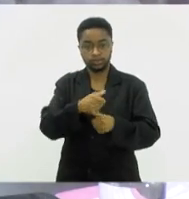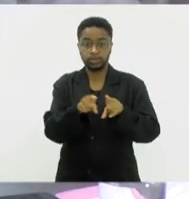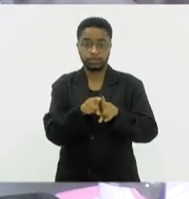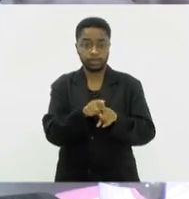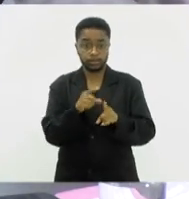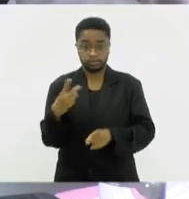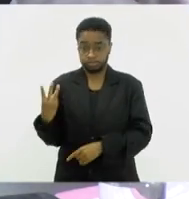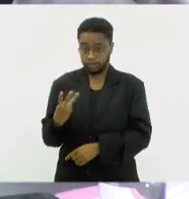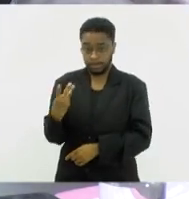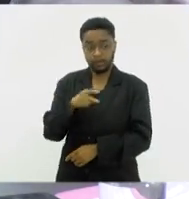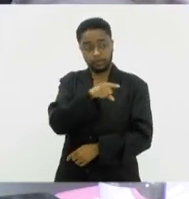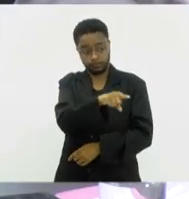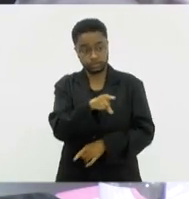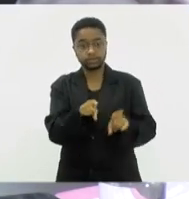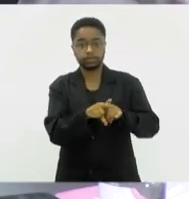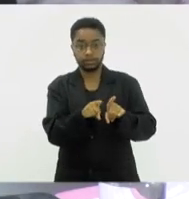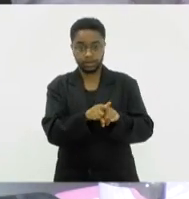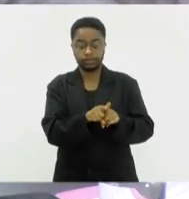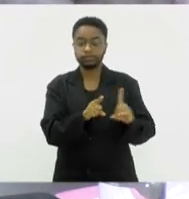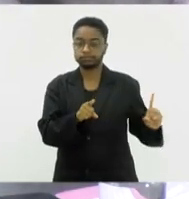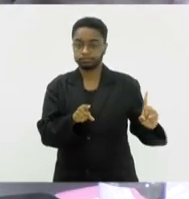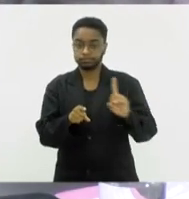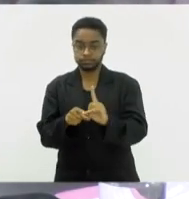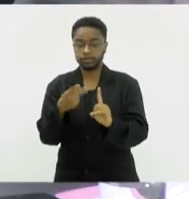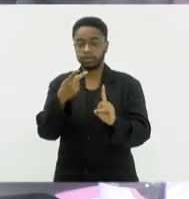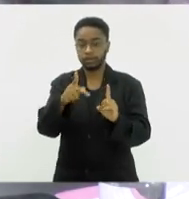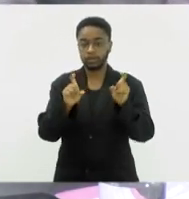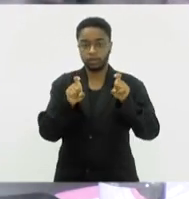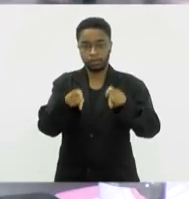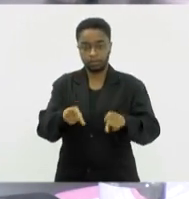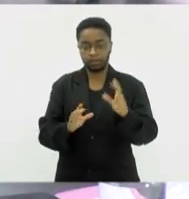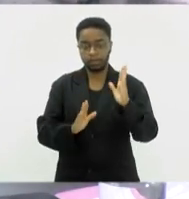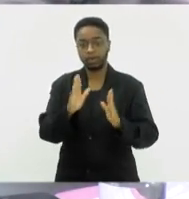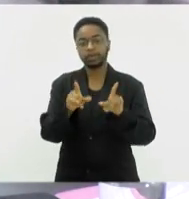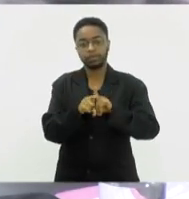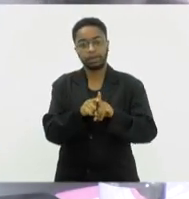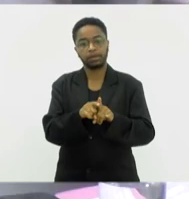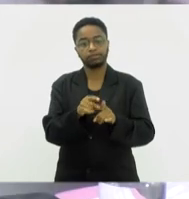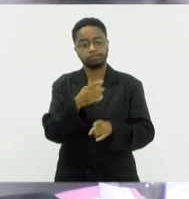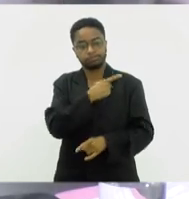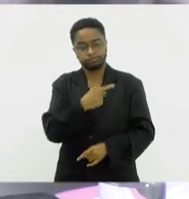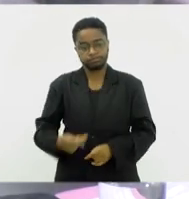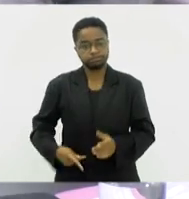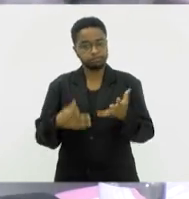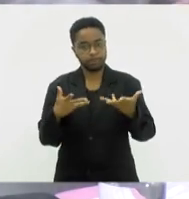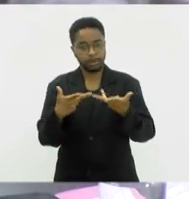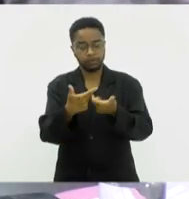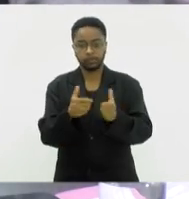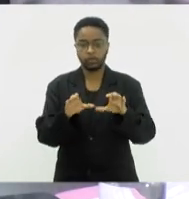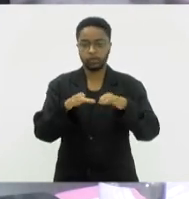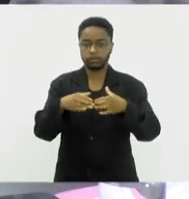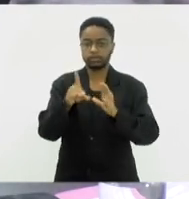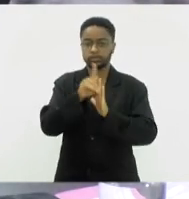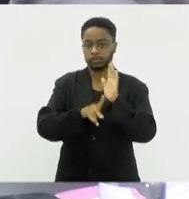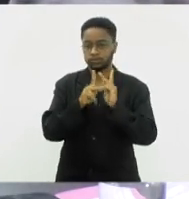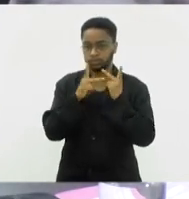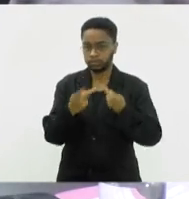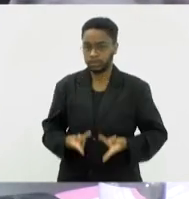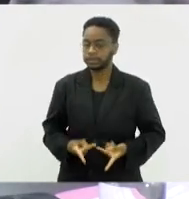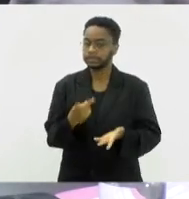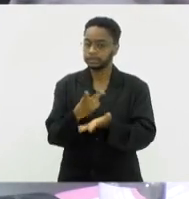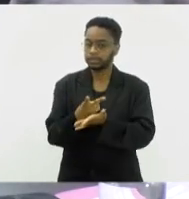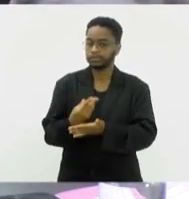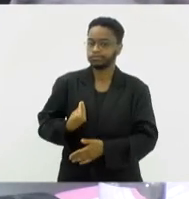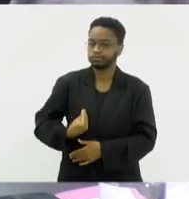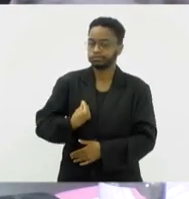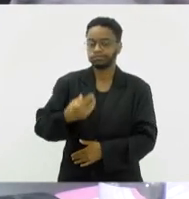Excelência, fazendo jus aqui ao seu mandato, a presidência brilhante que a Vossa Excelência faz em relação à Comissão de Direitos Humanos, sempre